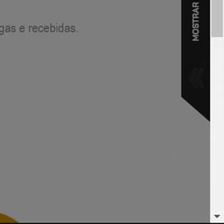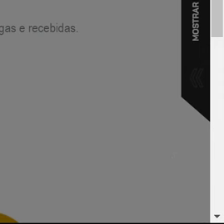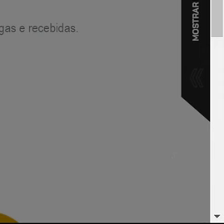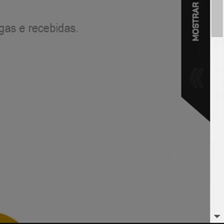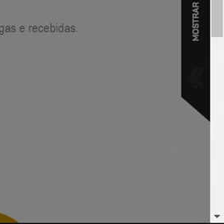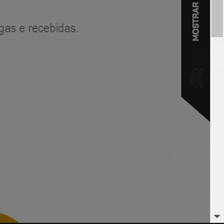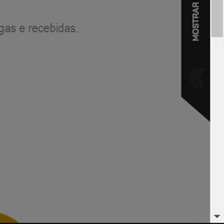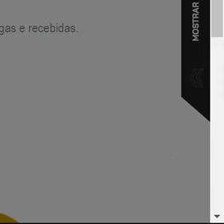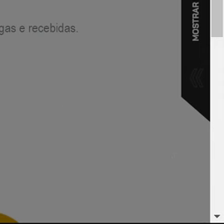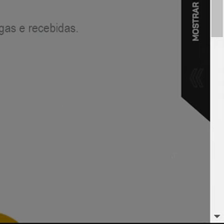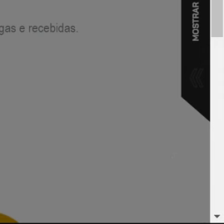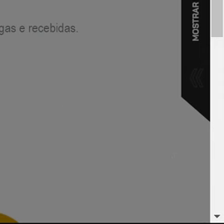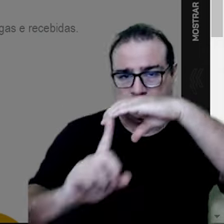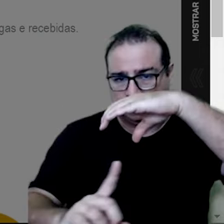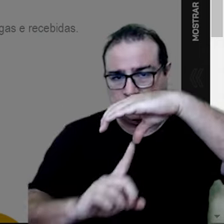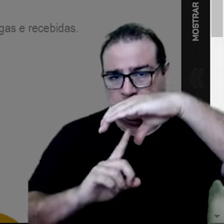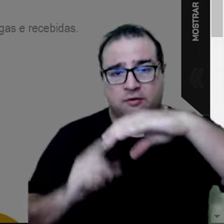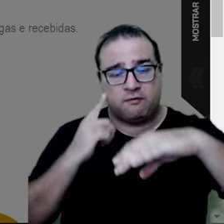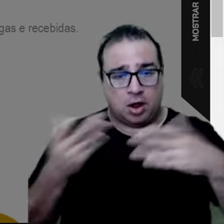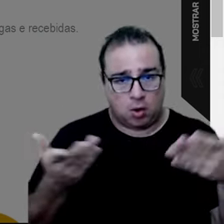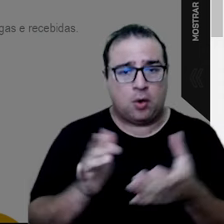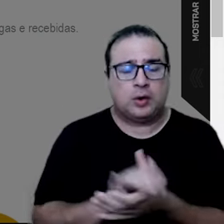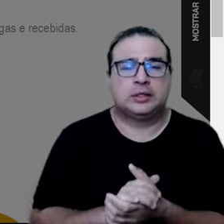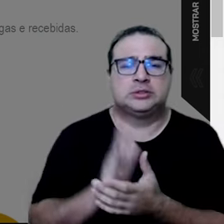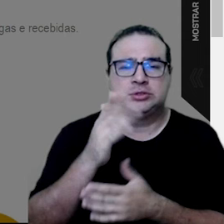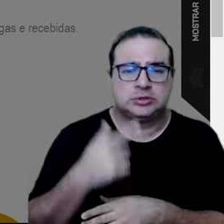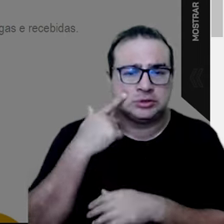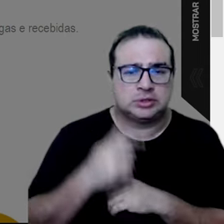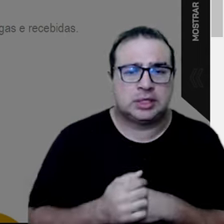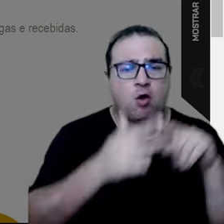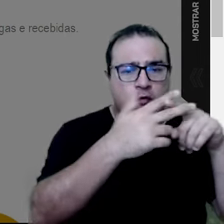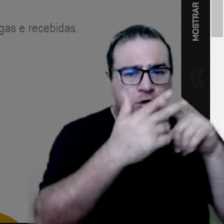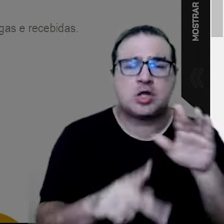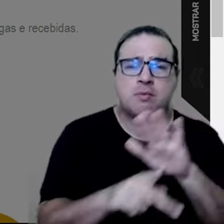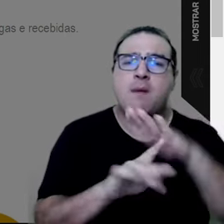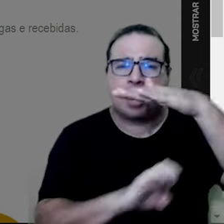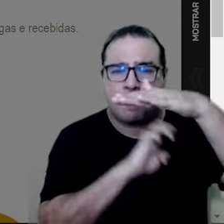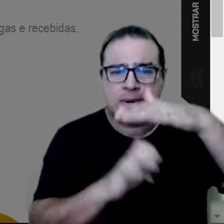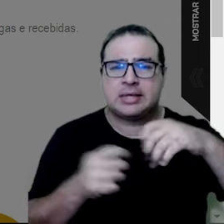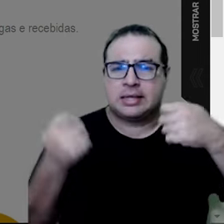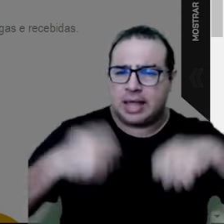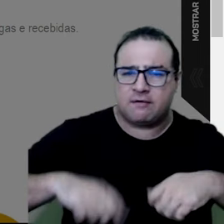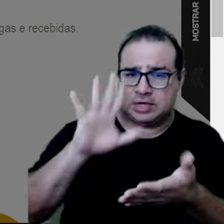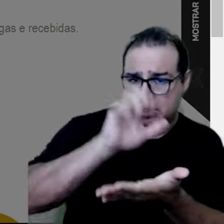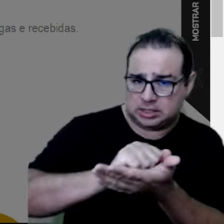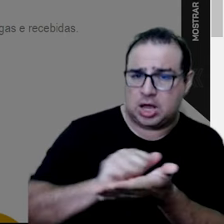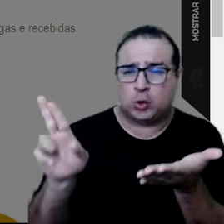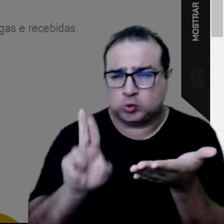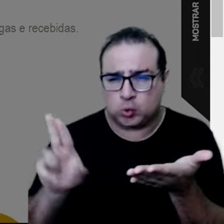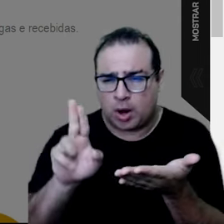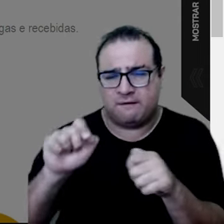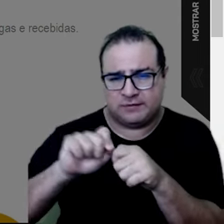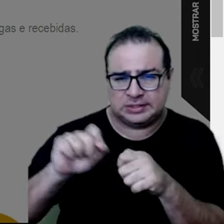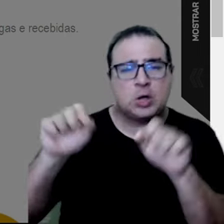né então vamos aqui agora ó a gente viu configuração da empresa existe a possibilidade de você cadastrar usuário para fazer uso